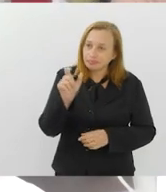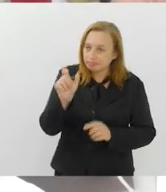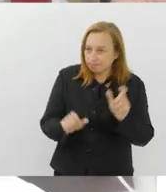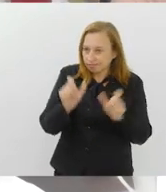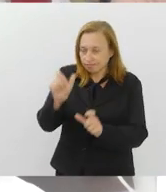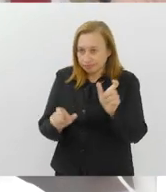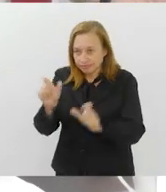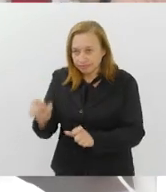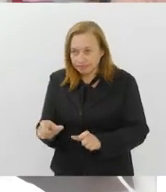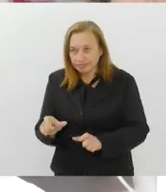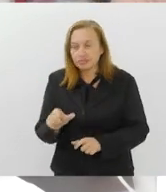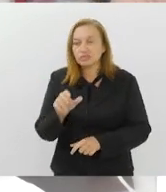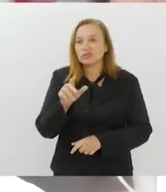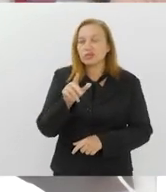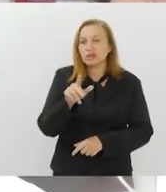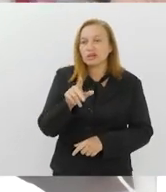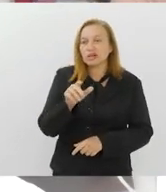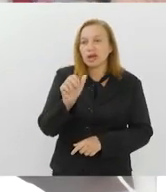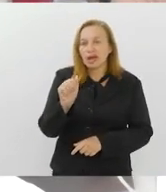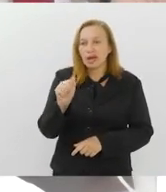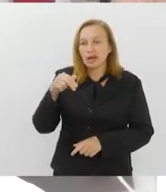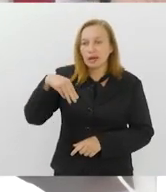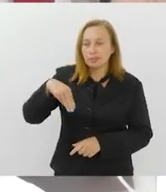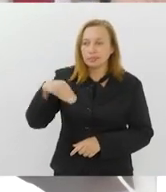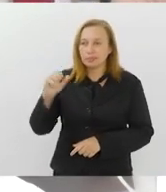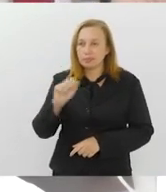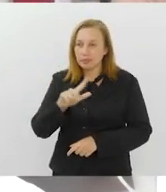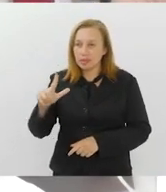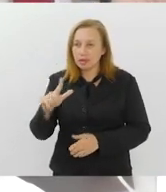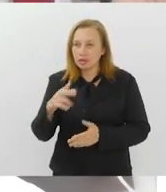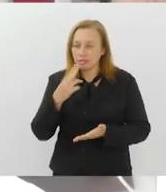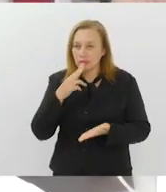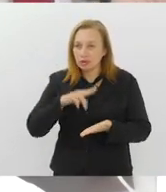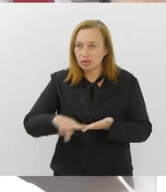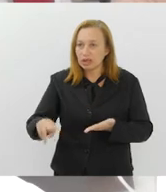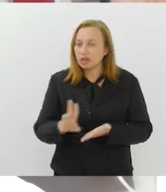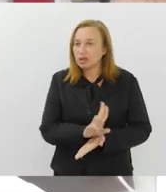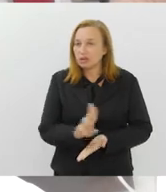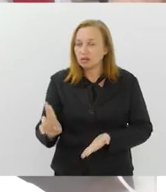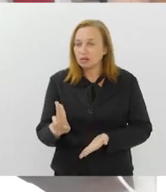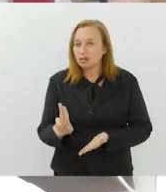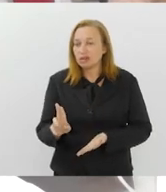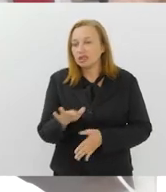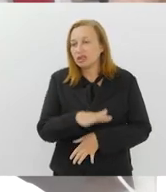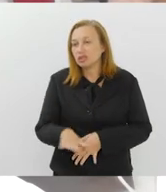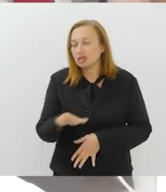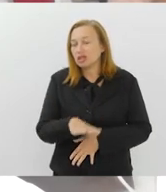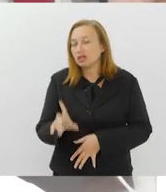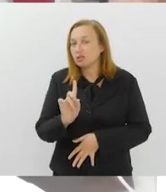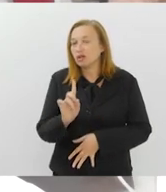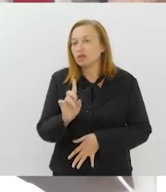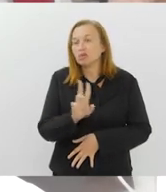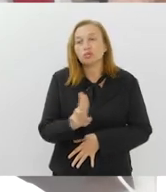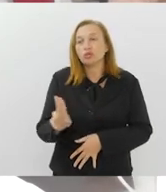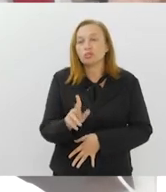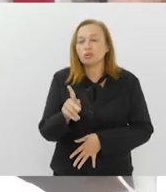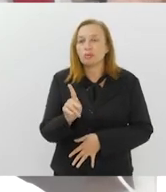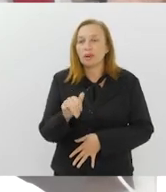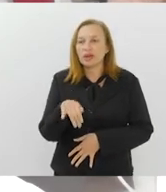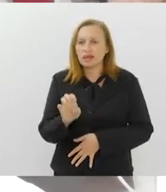a operadora Mil, por exemplo, que mandou carta em nome das crianças, não era nem em nome do pai nem da